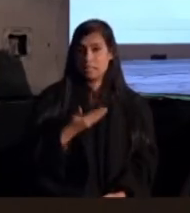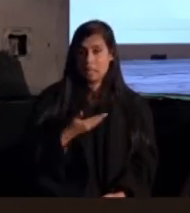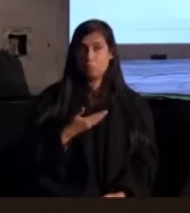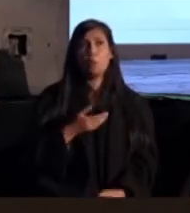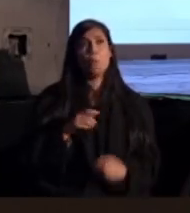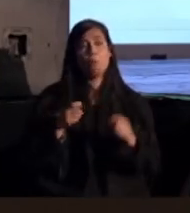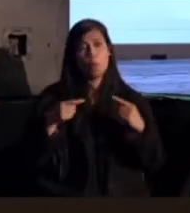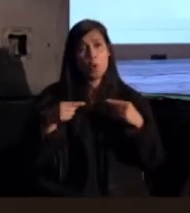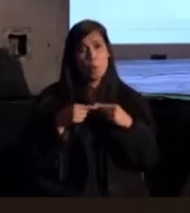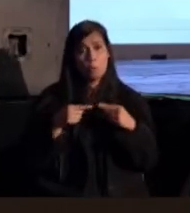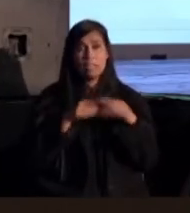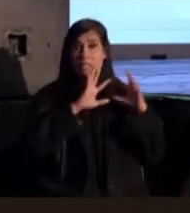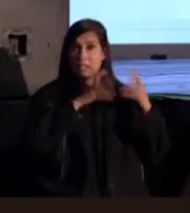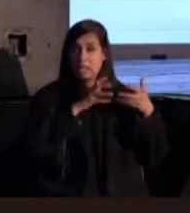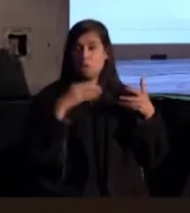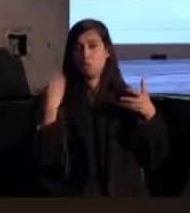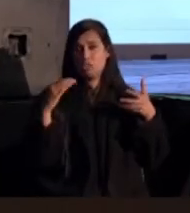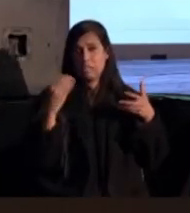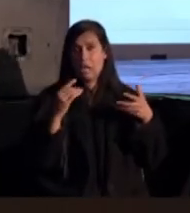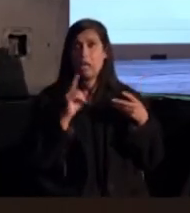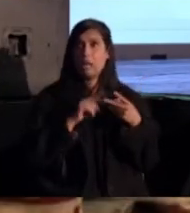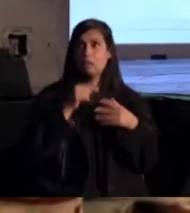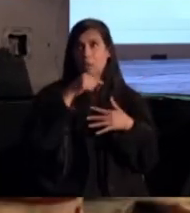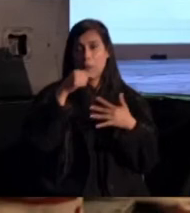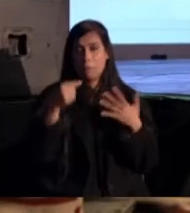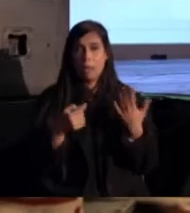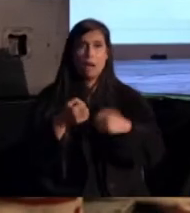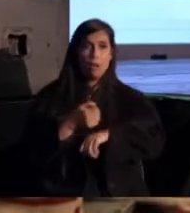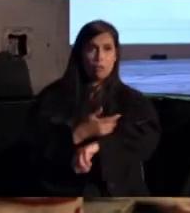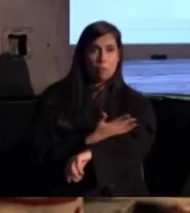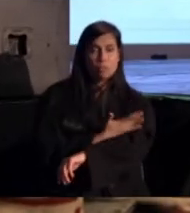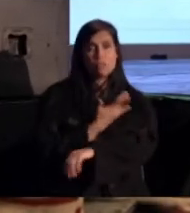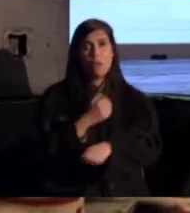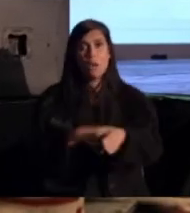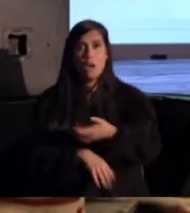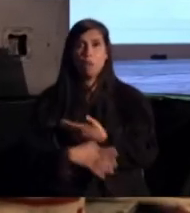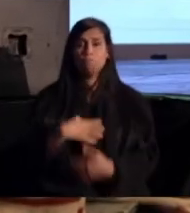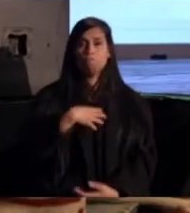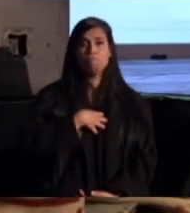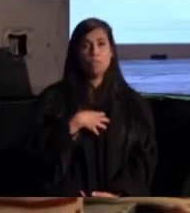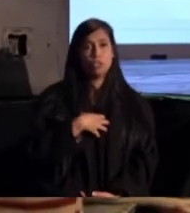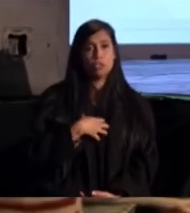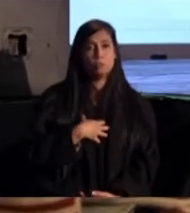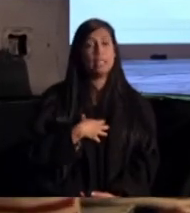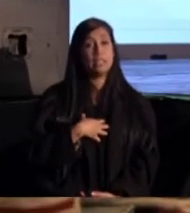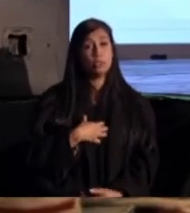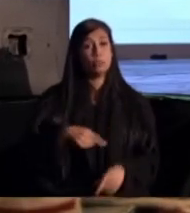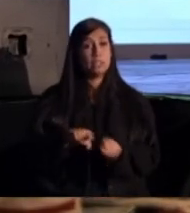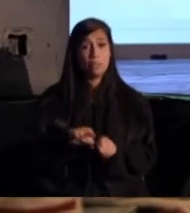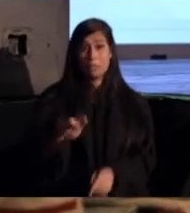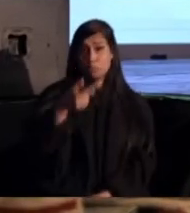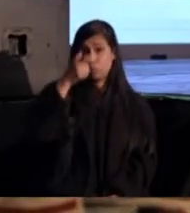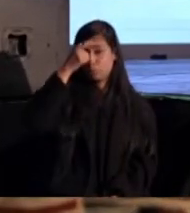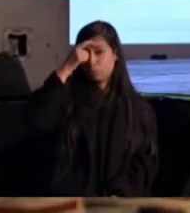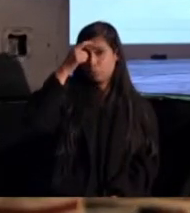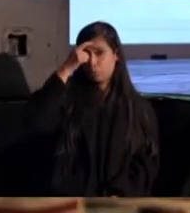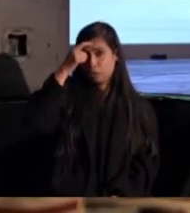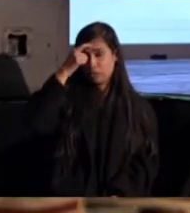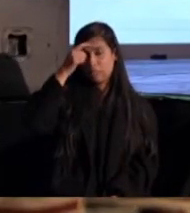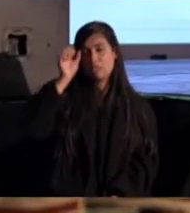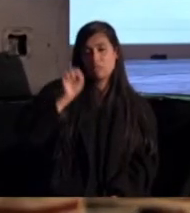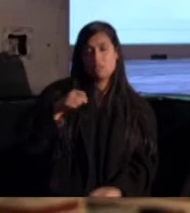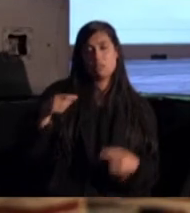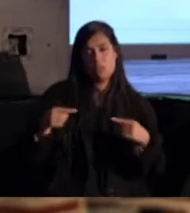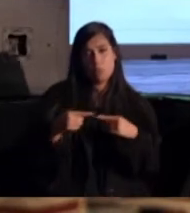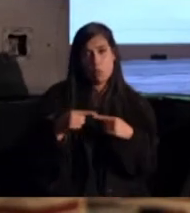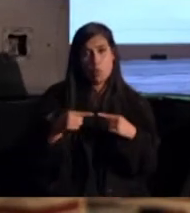neurociência, a grosso modo, as emoções, os sentimentos e a racionalidade são afetos.